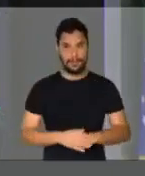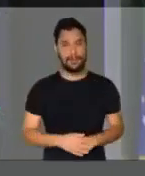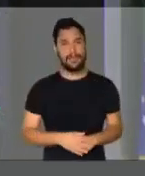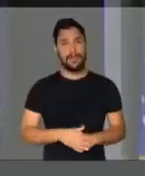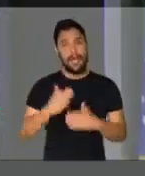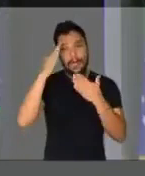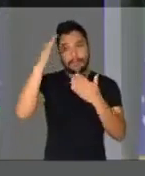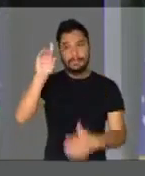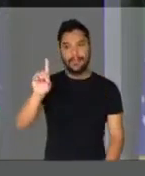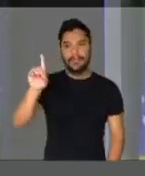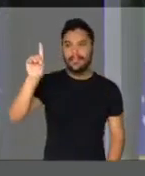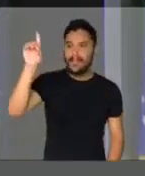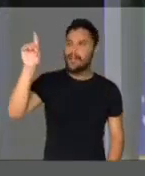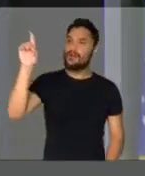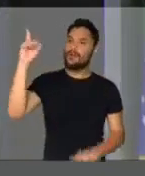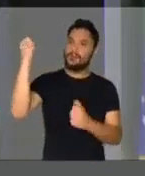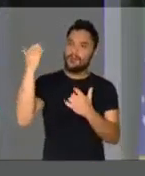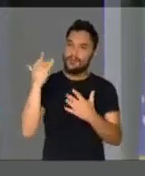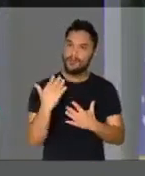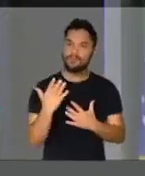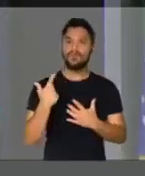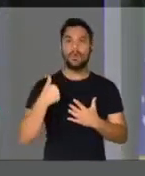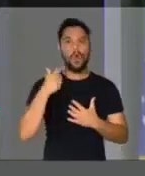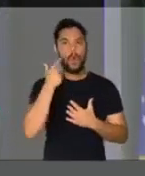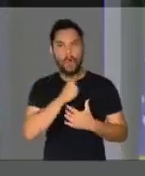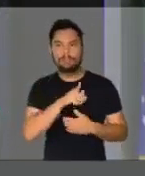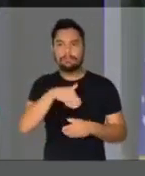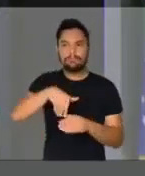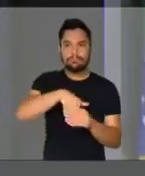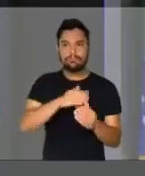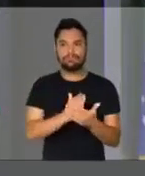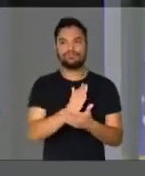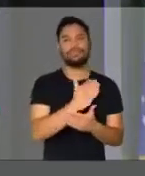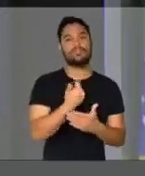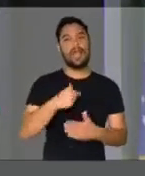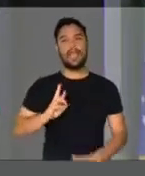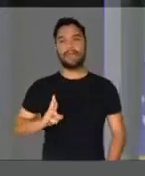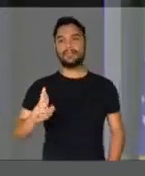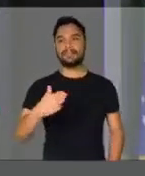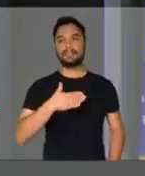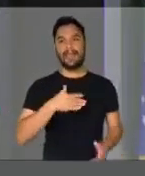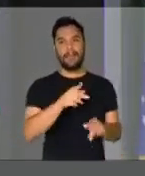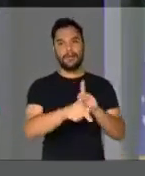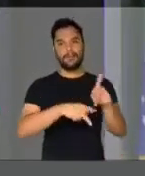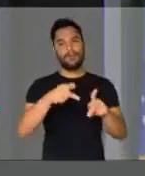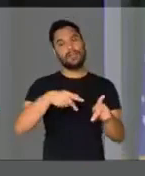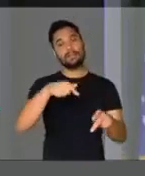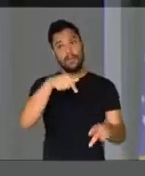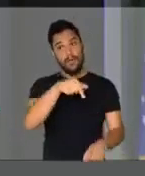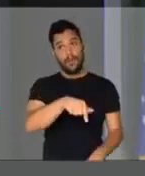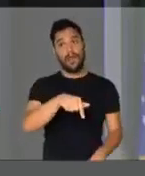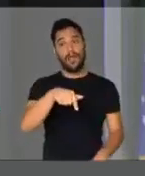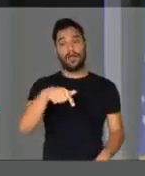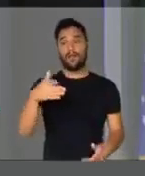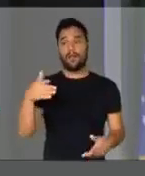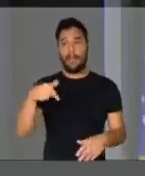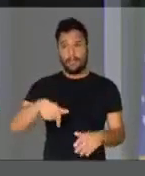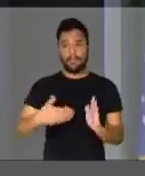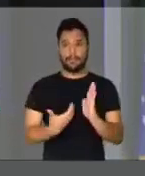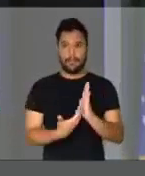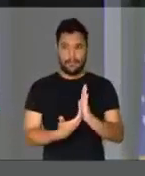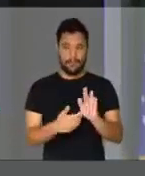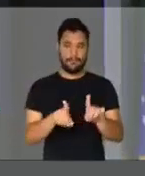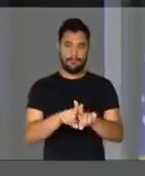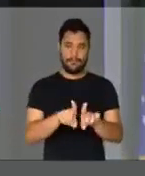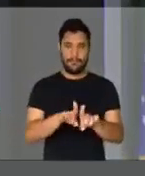Primeiramente a Deus por me conceder a oportunidade de representar brasileiros e mato-grossenses nessa Câmara Federal. E